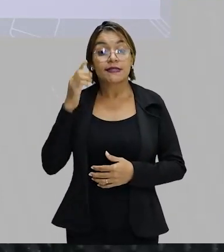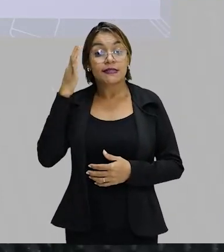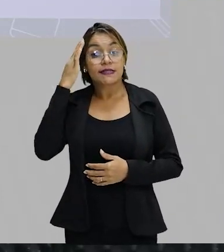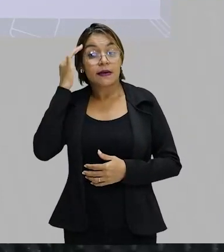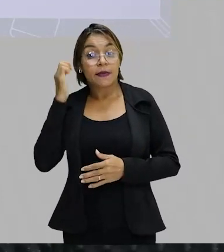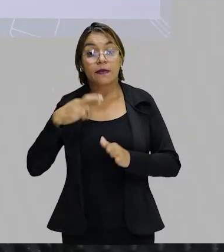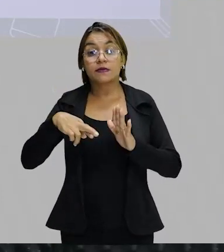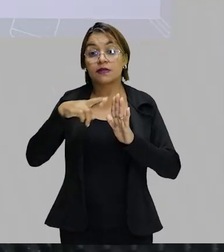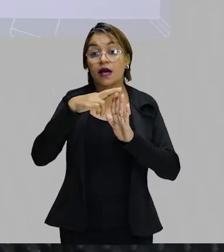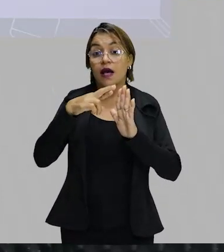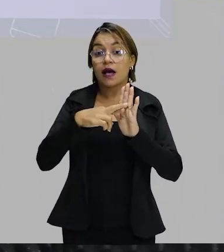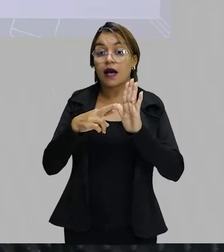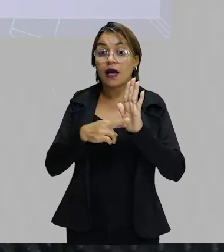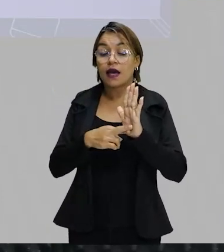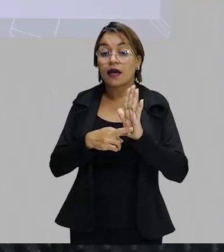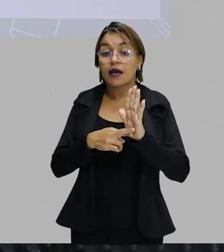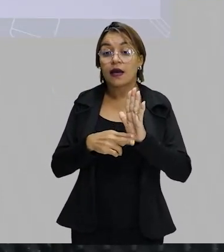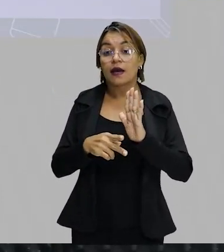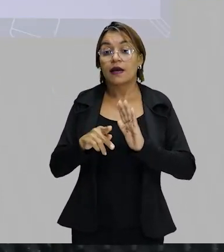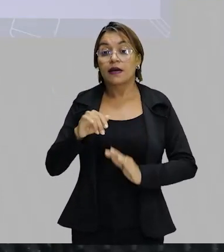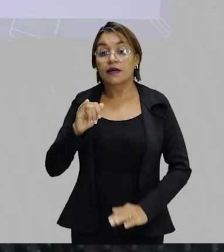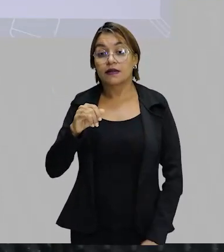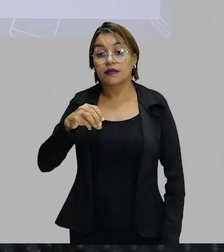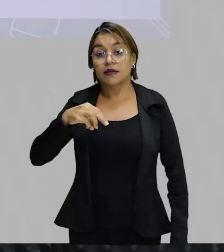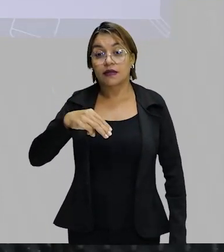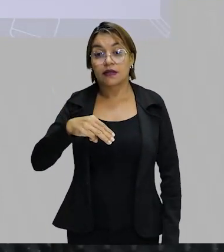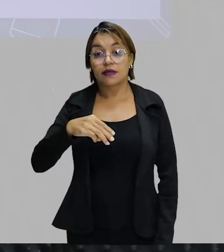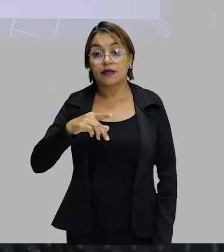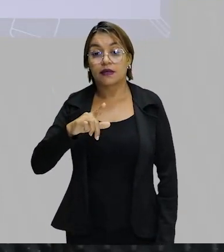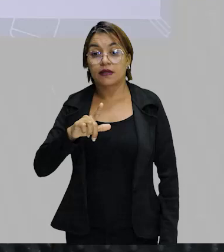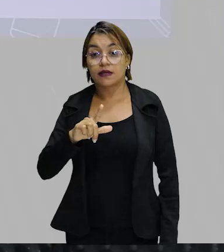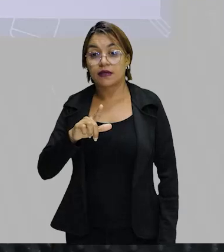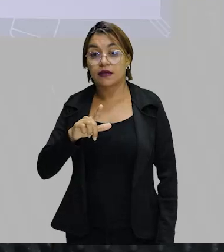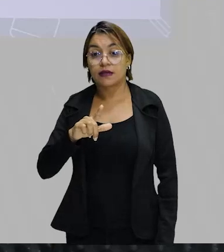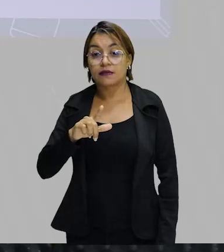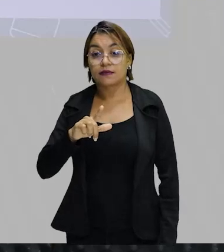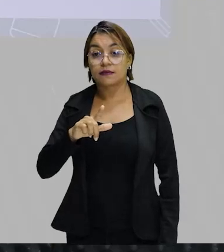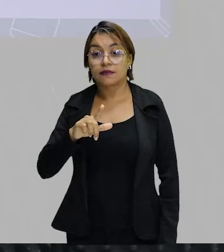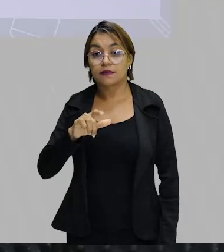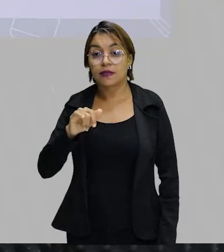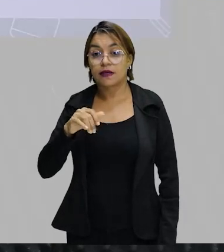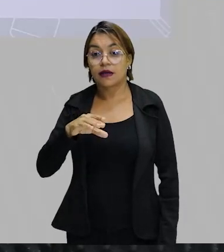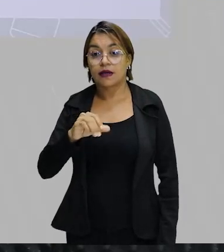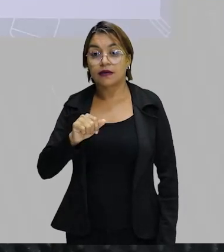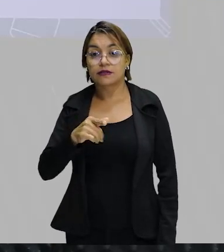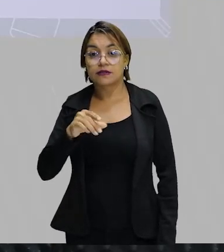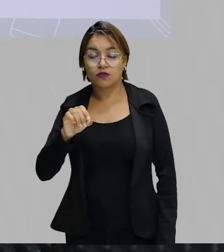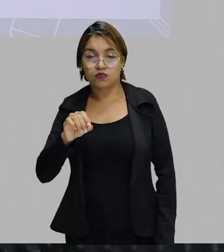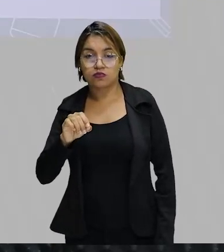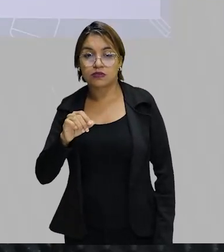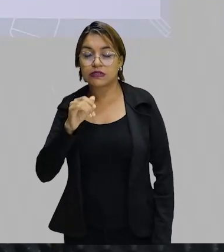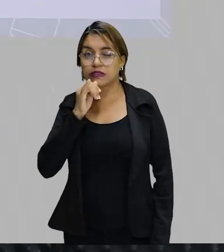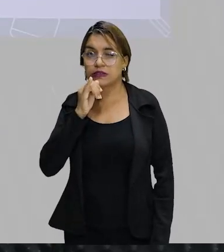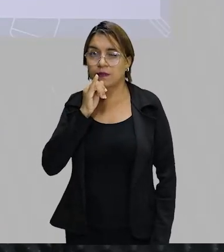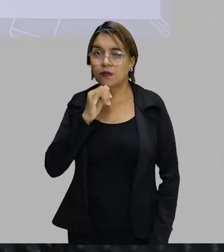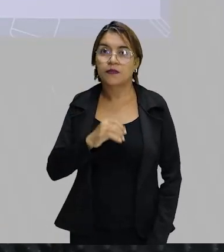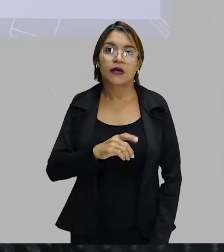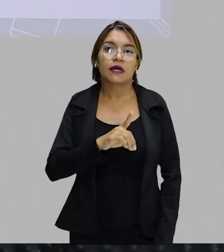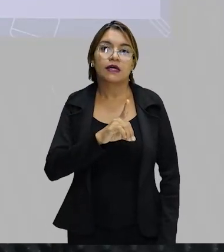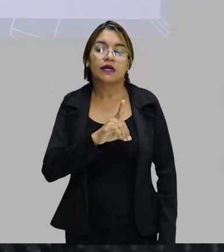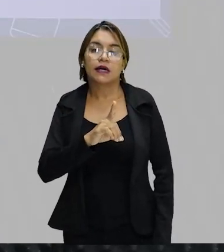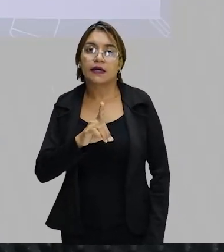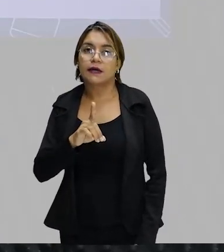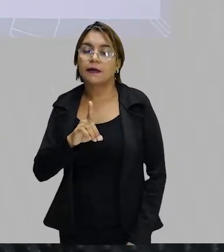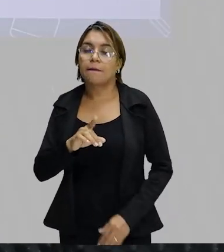regra da implicação? Então, aqui, obviamente, assim como a conjunção tem uma regra, a disjunção também tem uma outra regra,